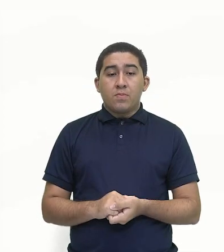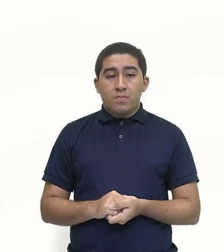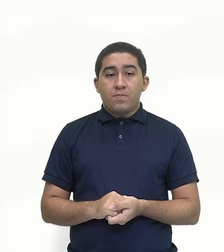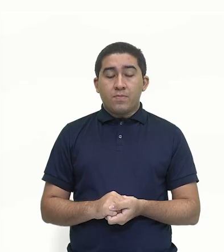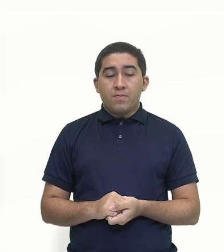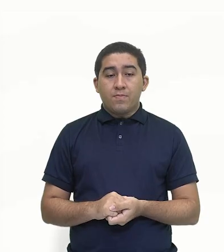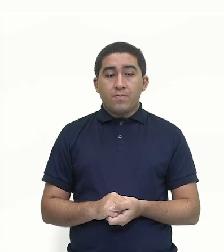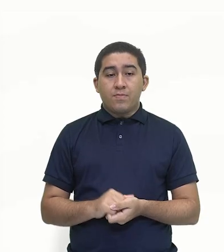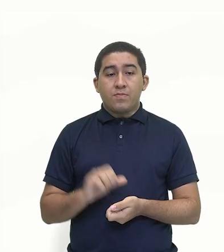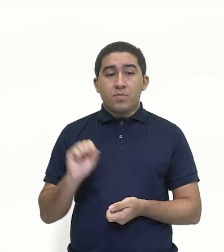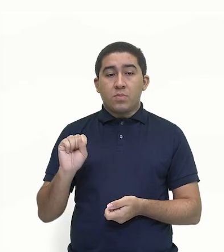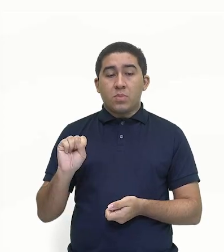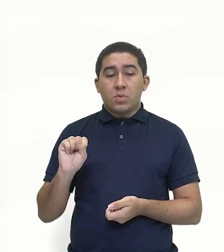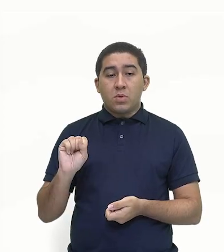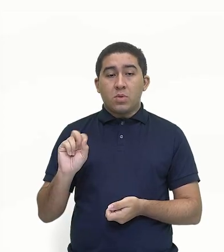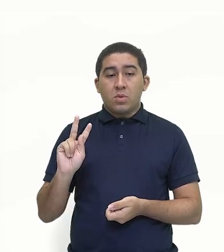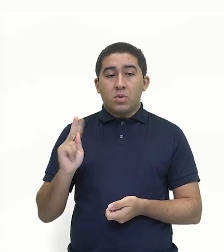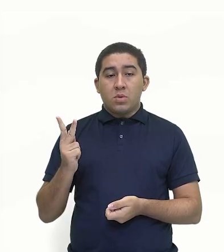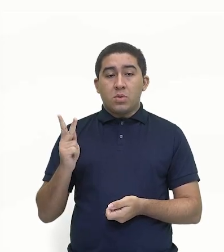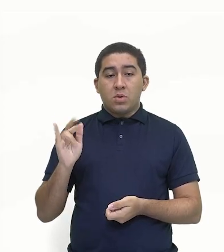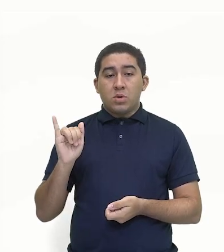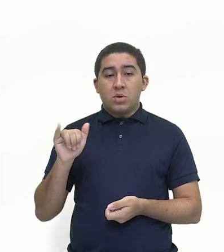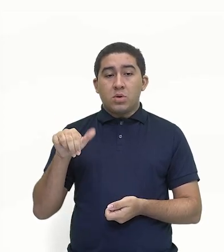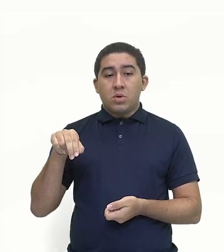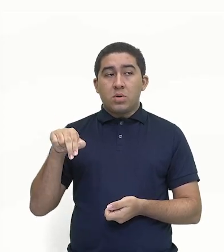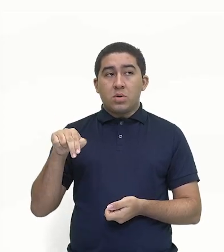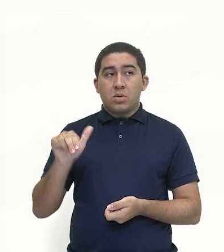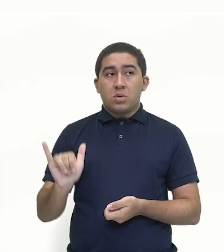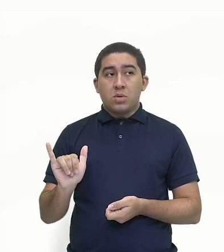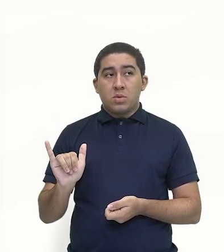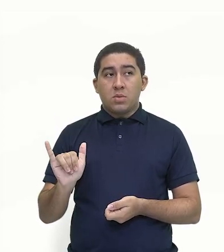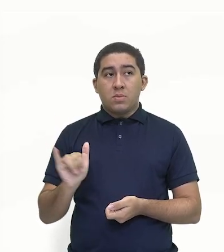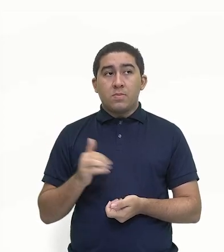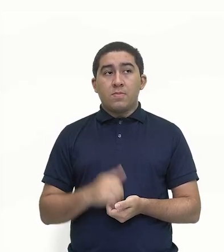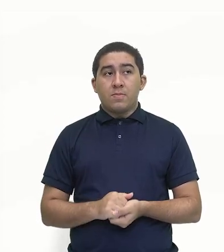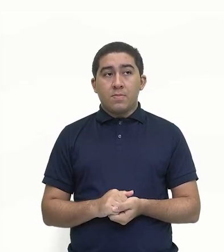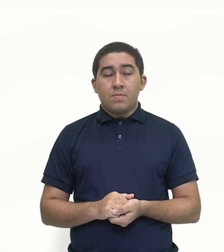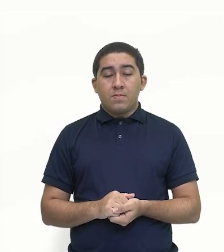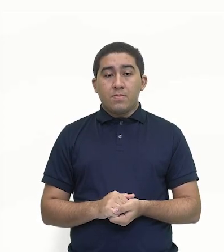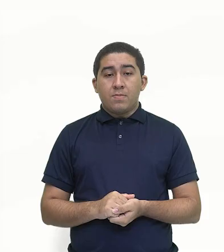barulhento. O próximo adjetivo é shiny.